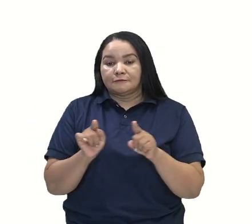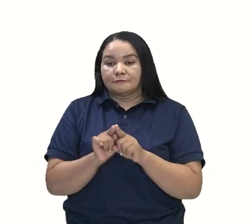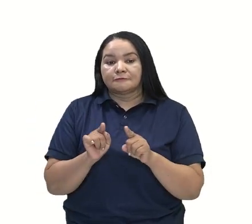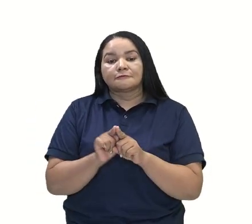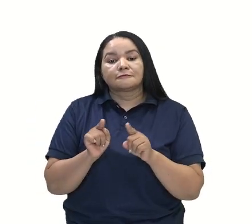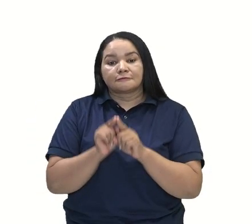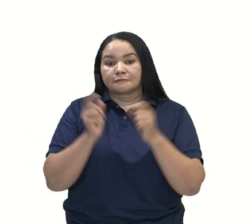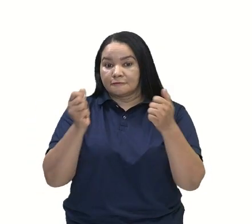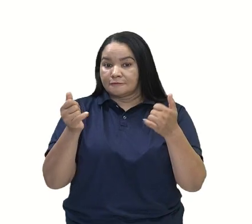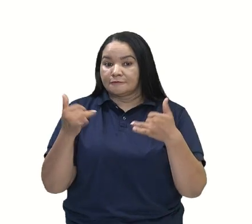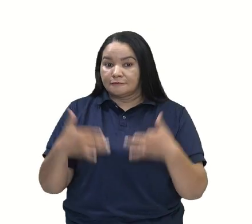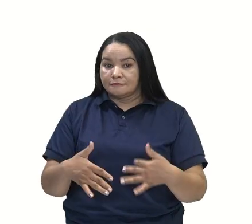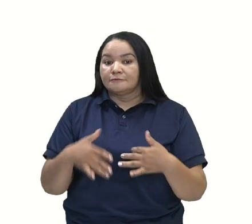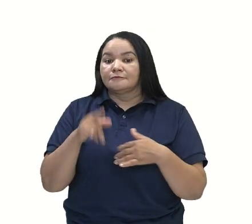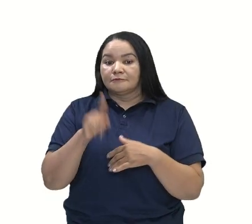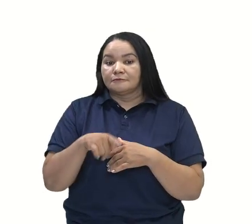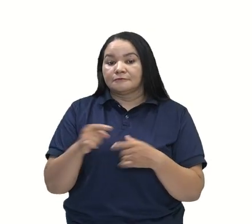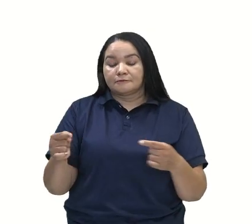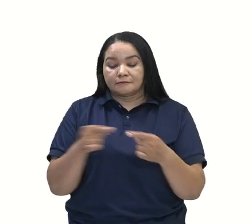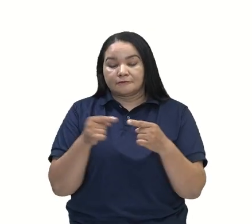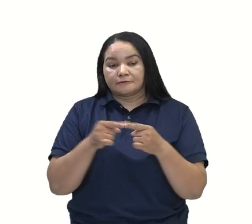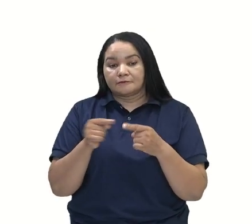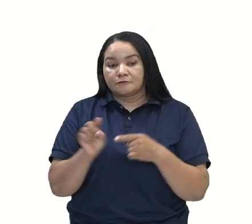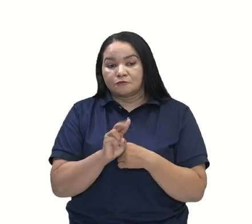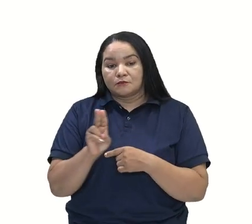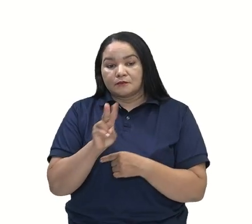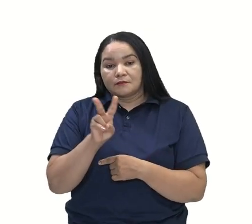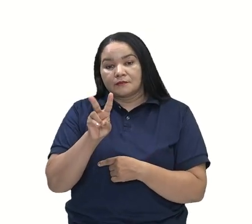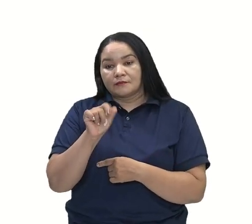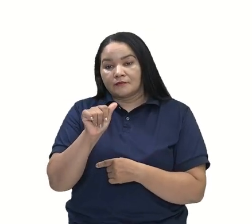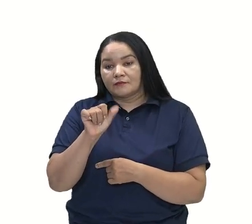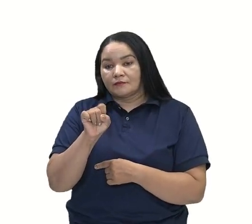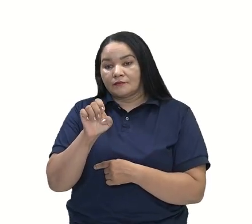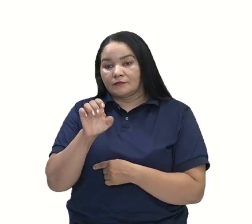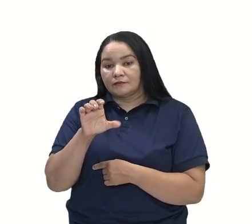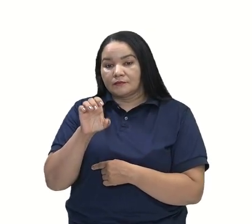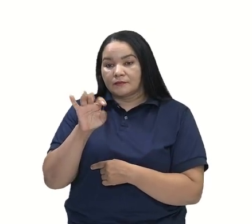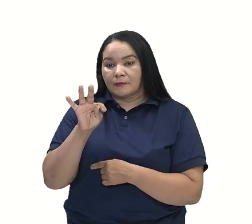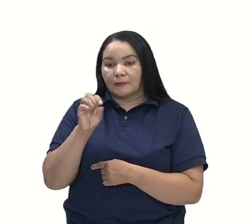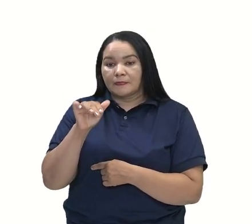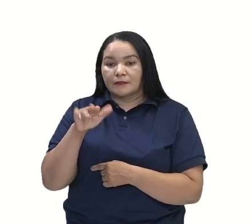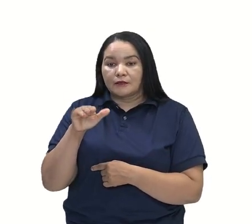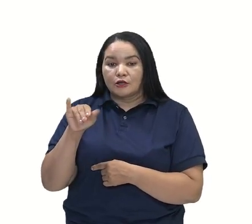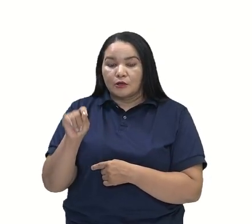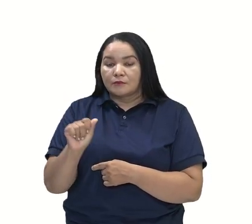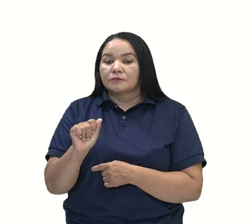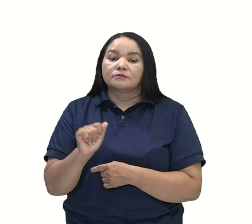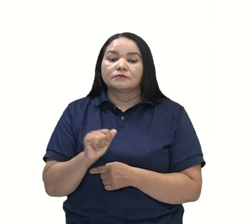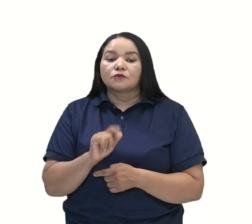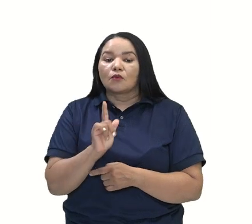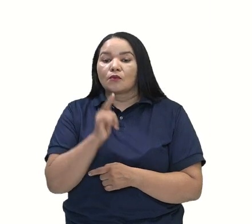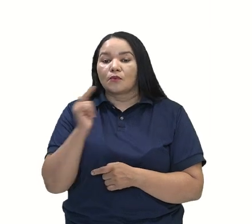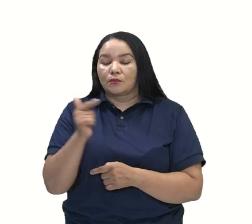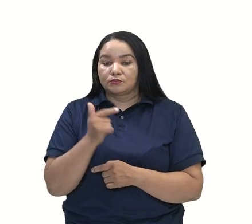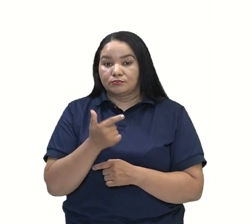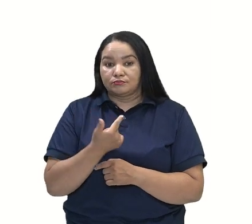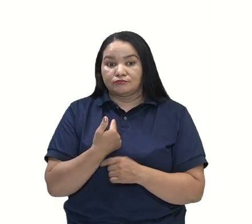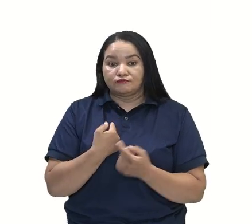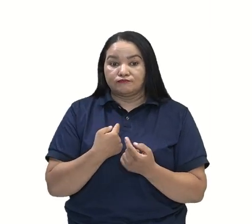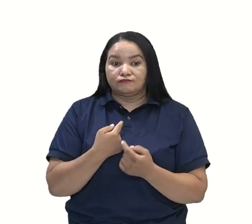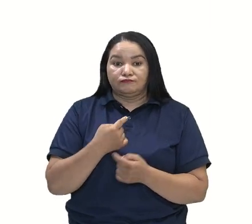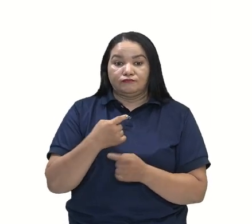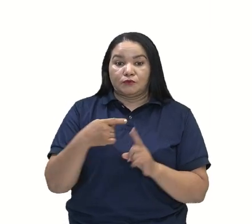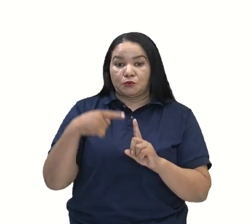gente viu é a vasectomia. Então, a gente vai ver também o outro método cirúrgico, mas que dessa vez